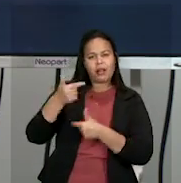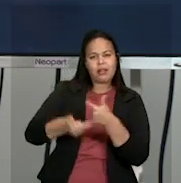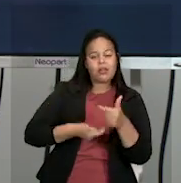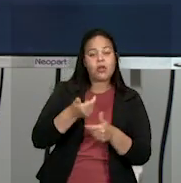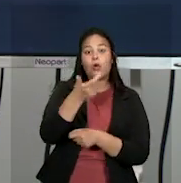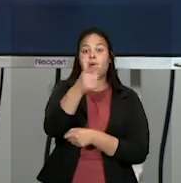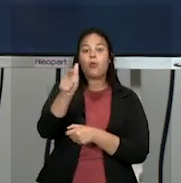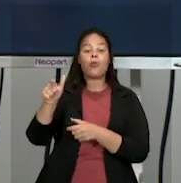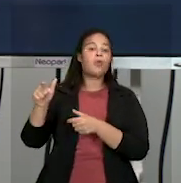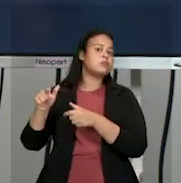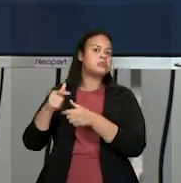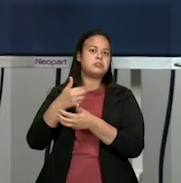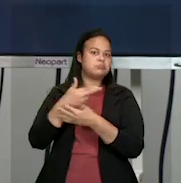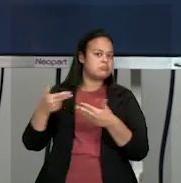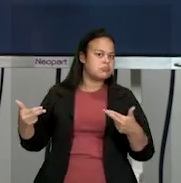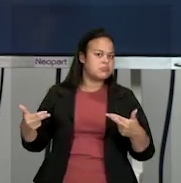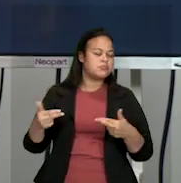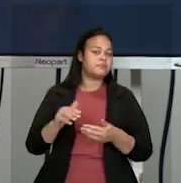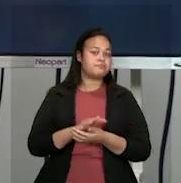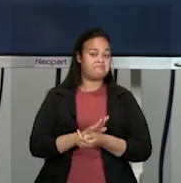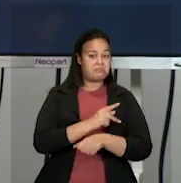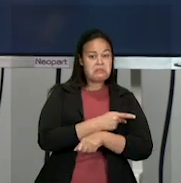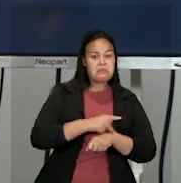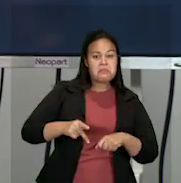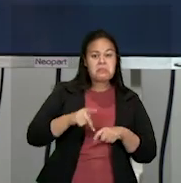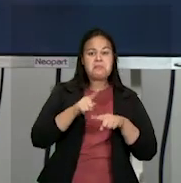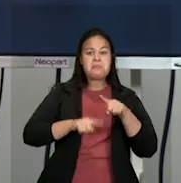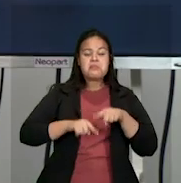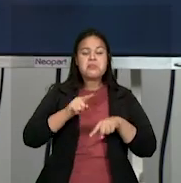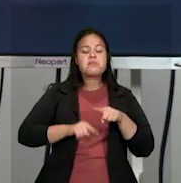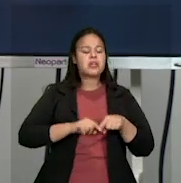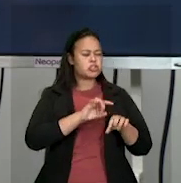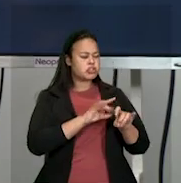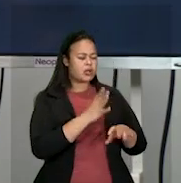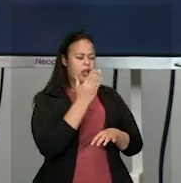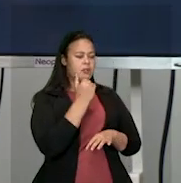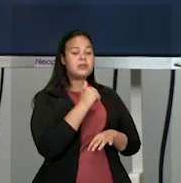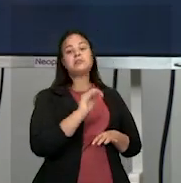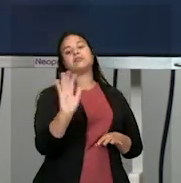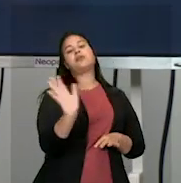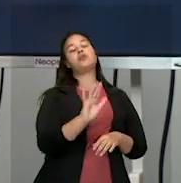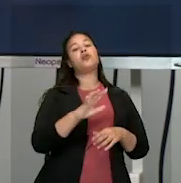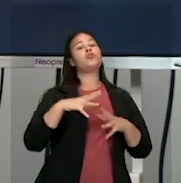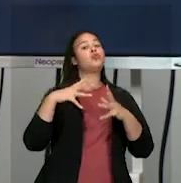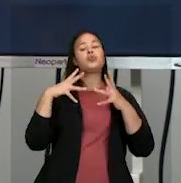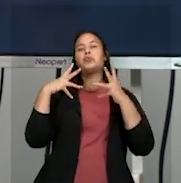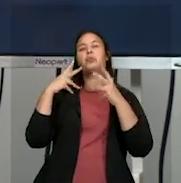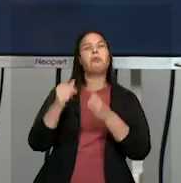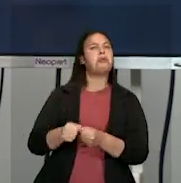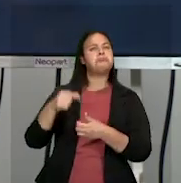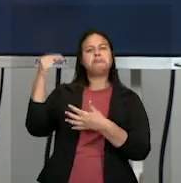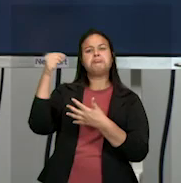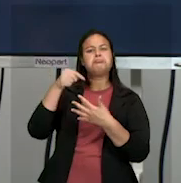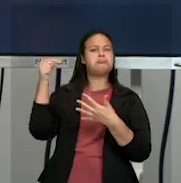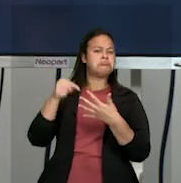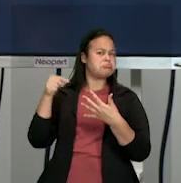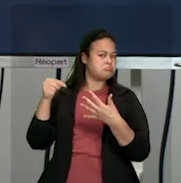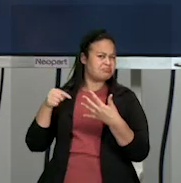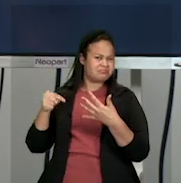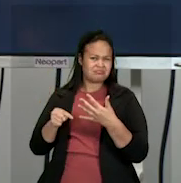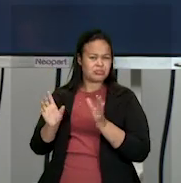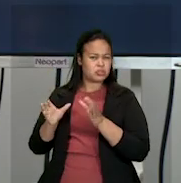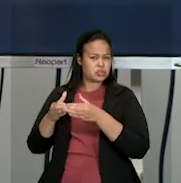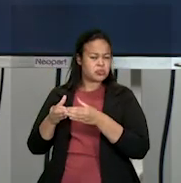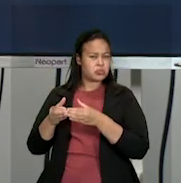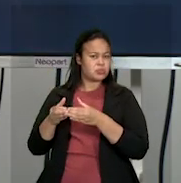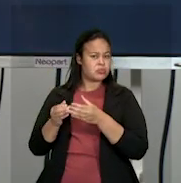coisa. As matérias-primas, não só da alimentação, mas de um monte de outros setores